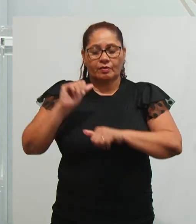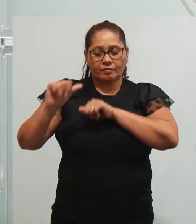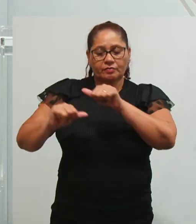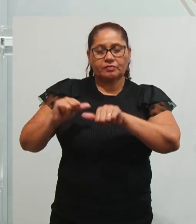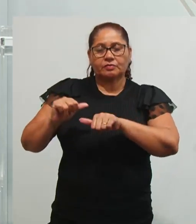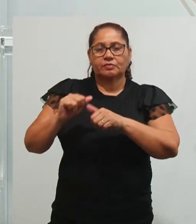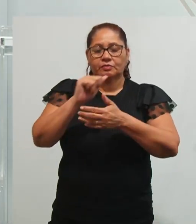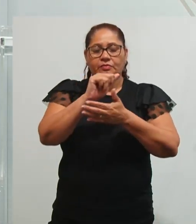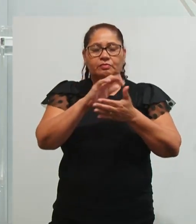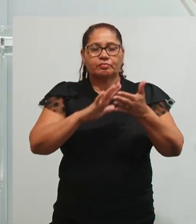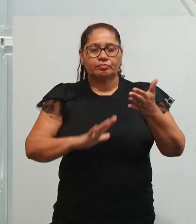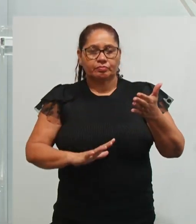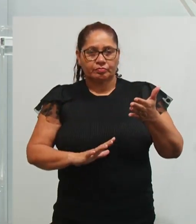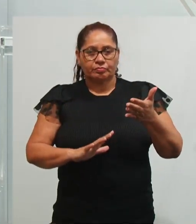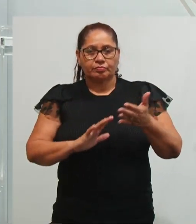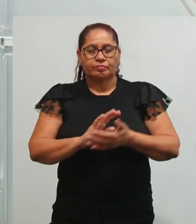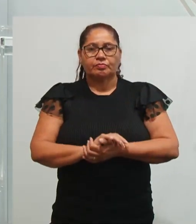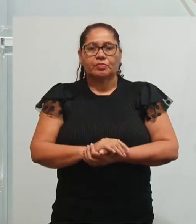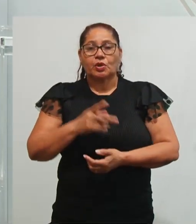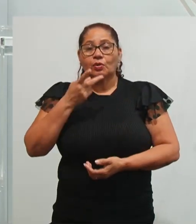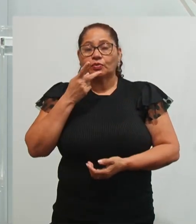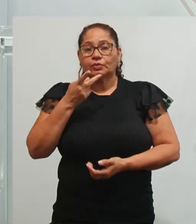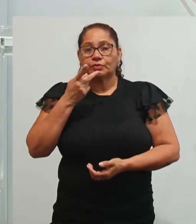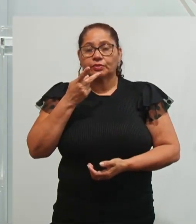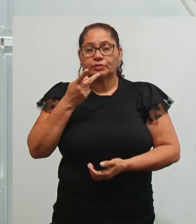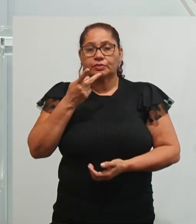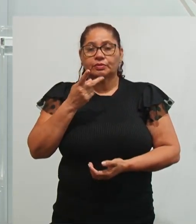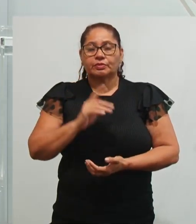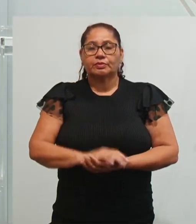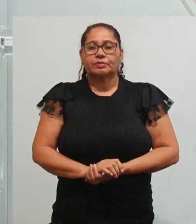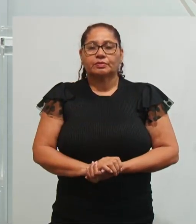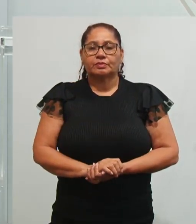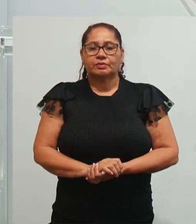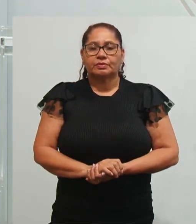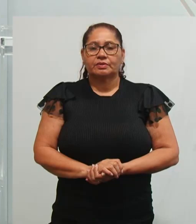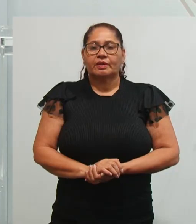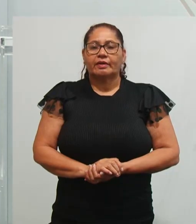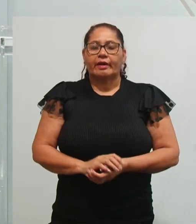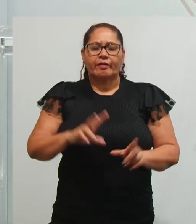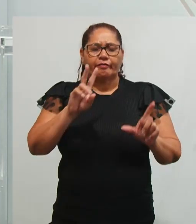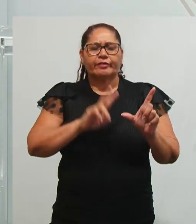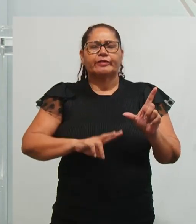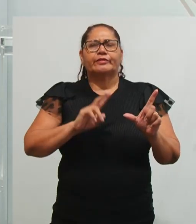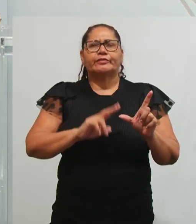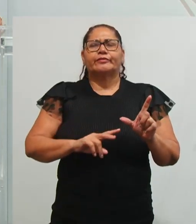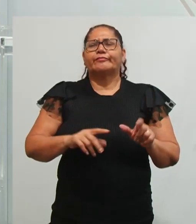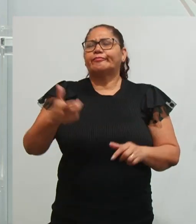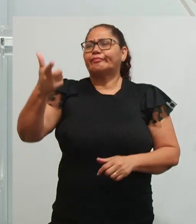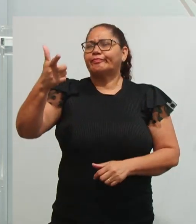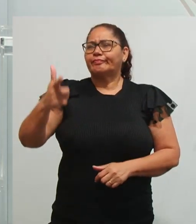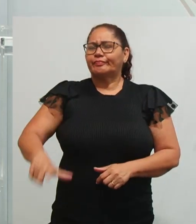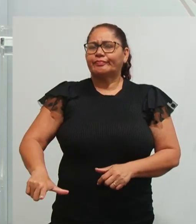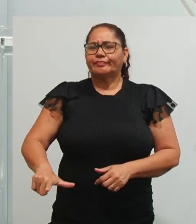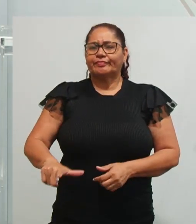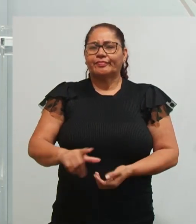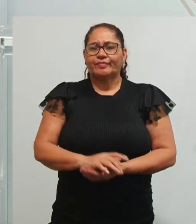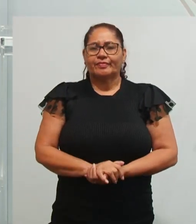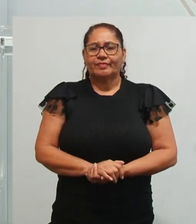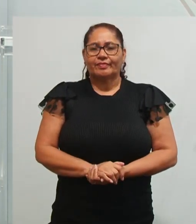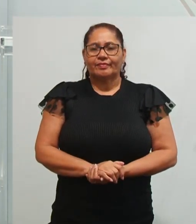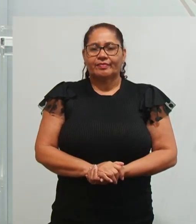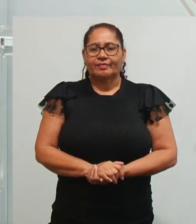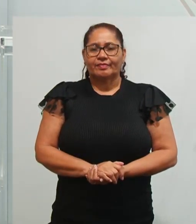atividade. Percebo que olha o que ele disse com mais... Vou até ler de novo, né? Porque é muito linda essas coisas, né? Ai, olha aqui,